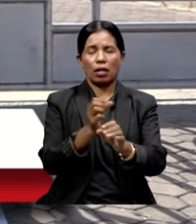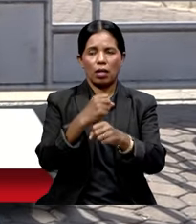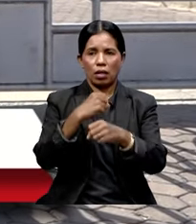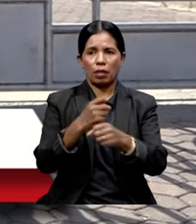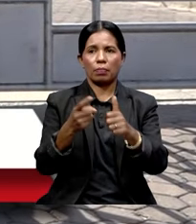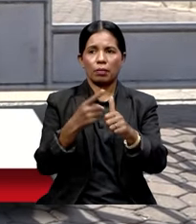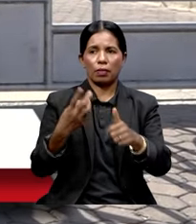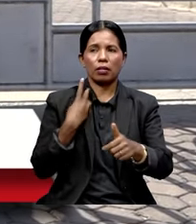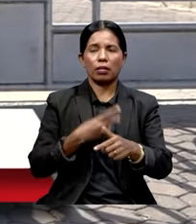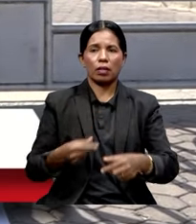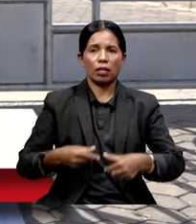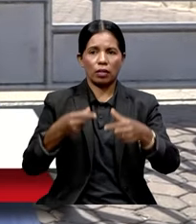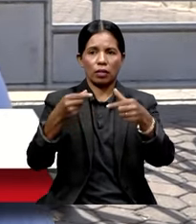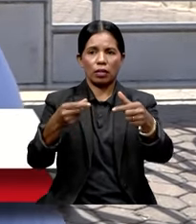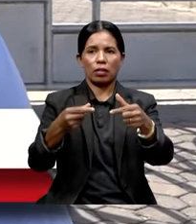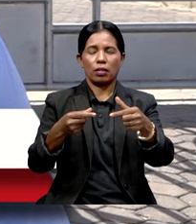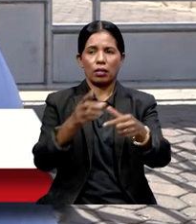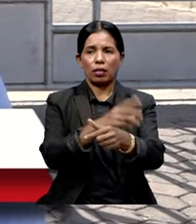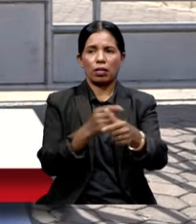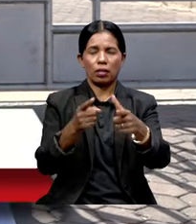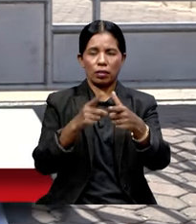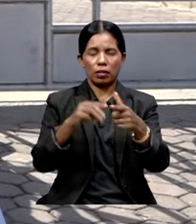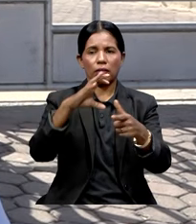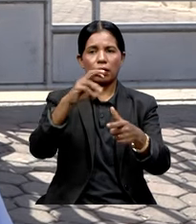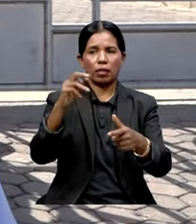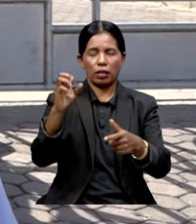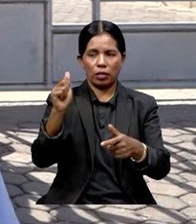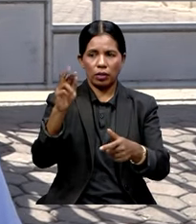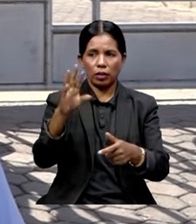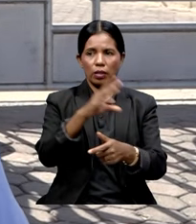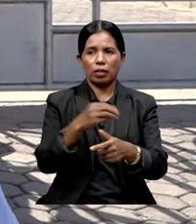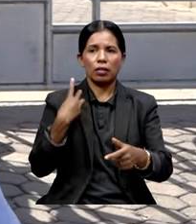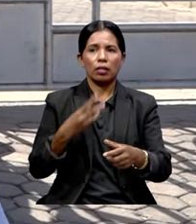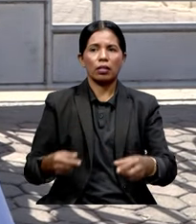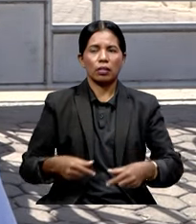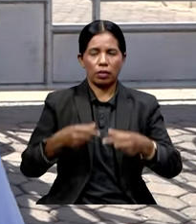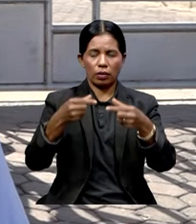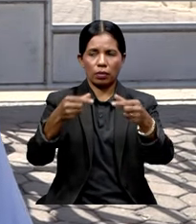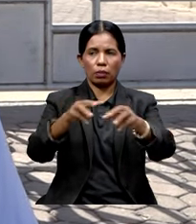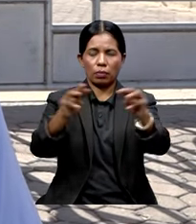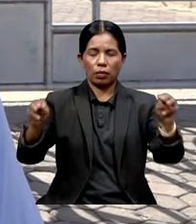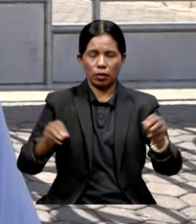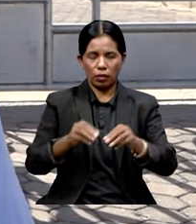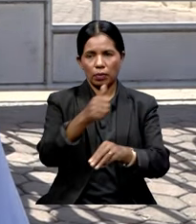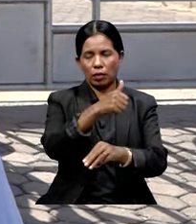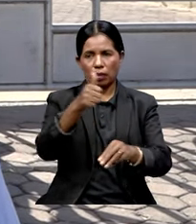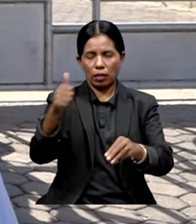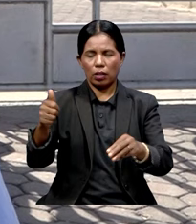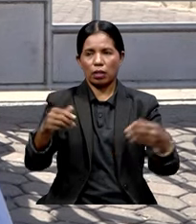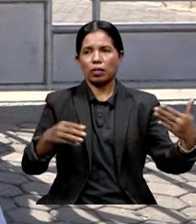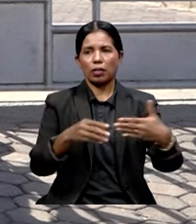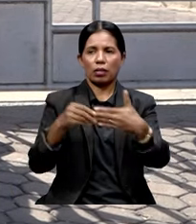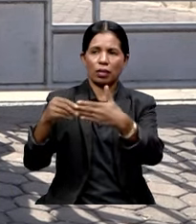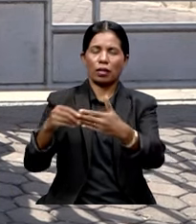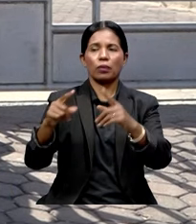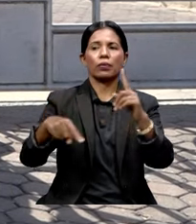Primeiro, ita fo opções, a primeira opção, ca cenário A, ita husik ba município irida kot organiza.